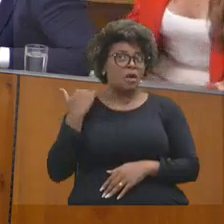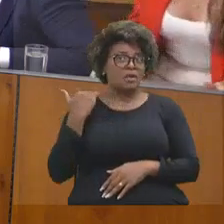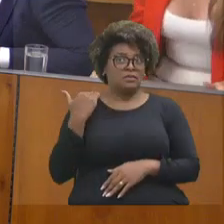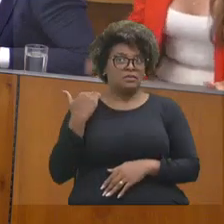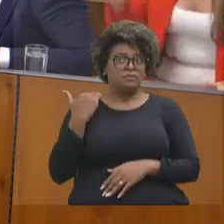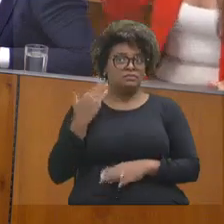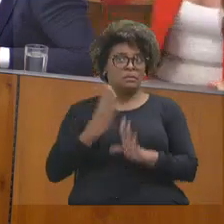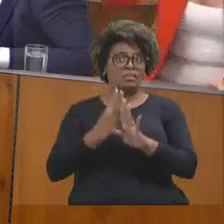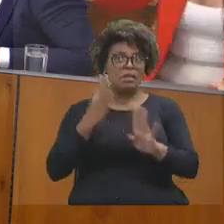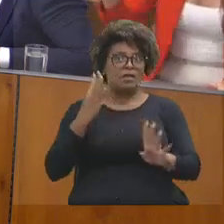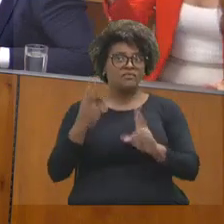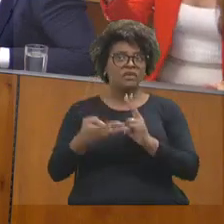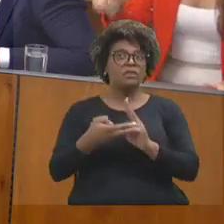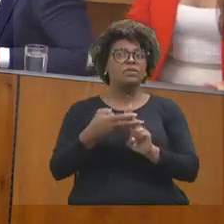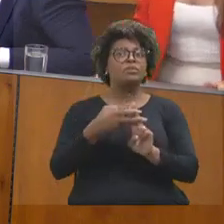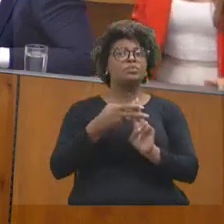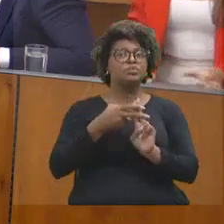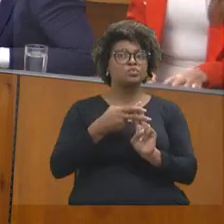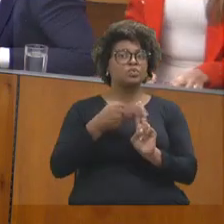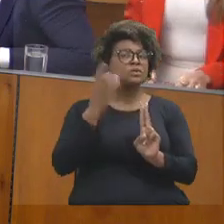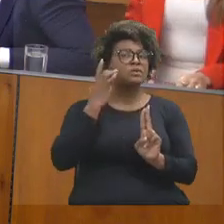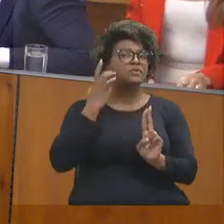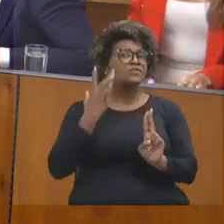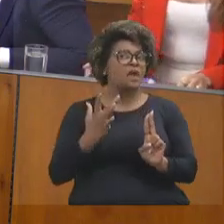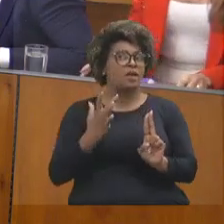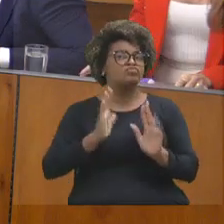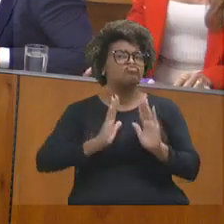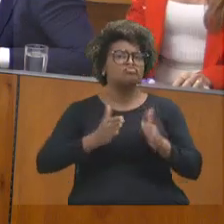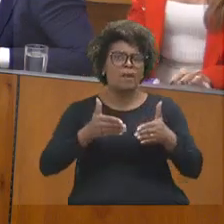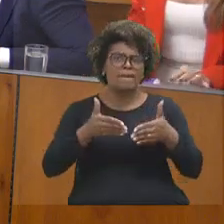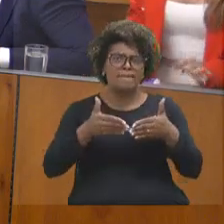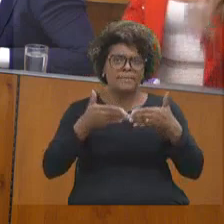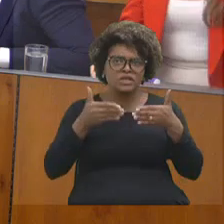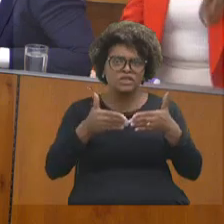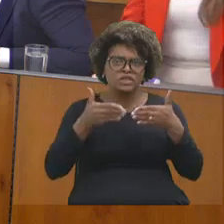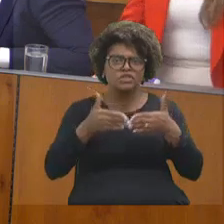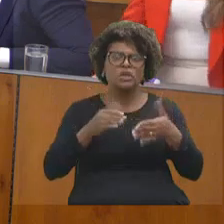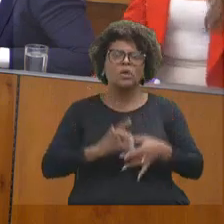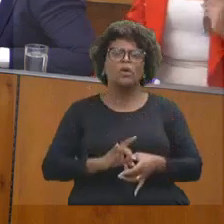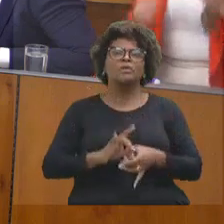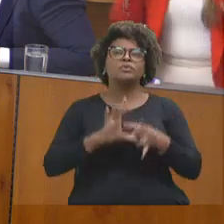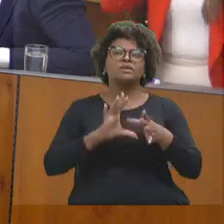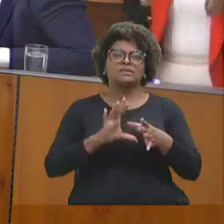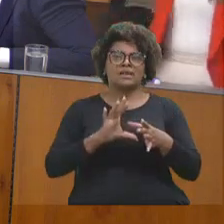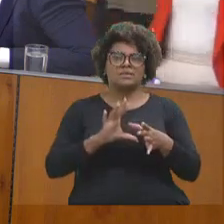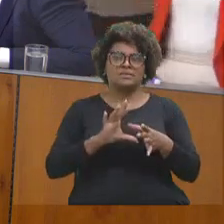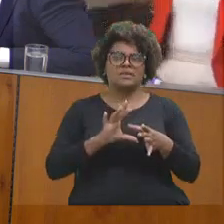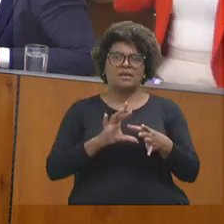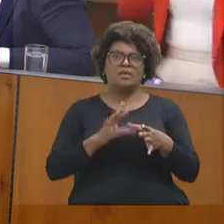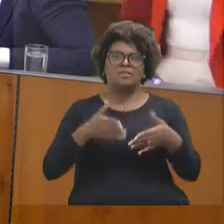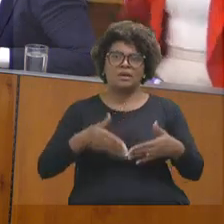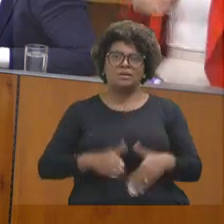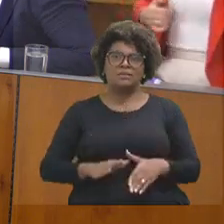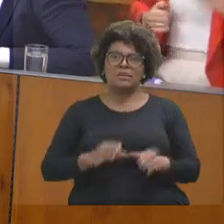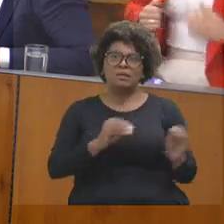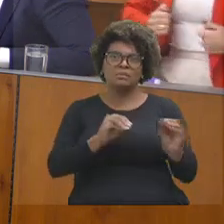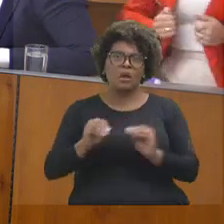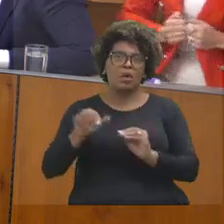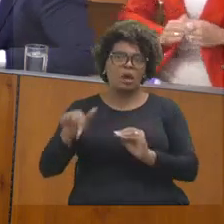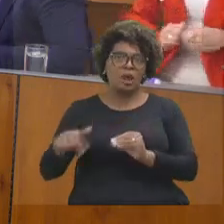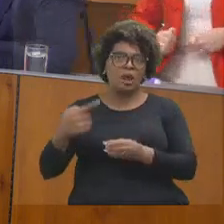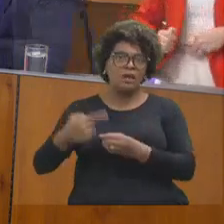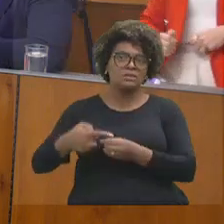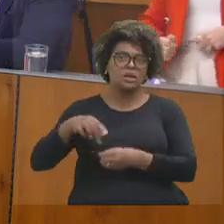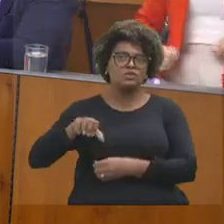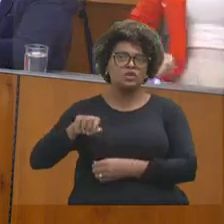novamente o hospital de Oliveira pediu habilitação em neonatal para a gente colocar em Oliveira a gente sabe do vaso essencial